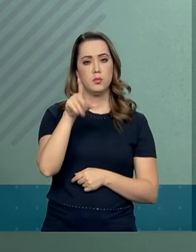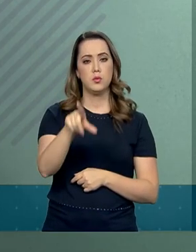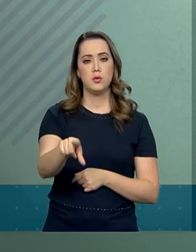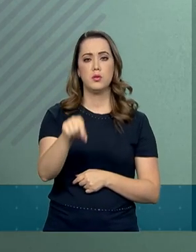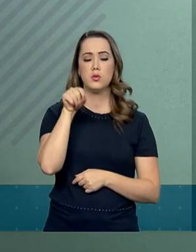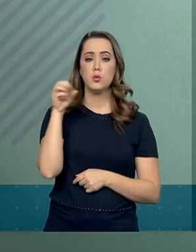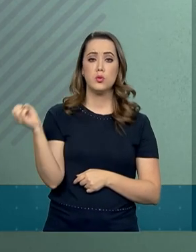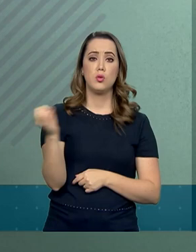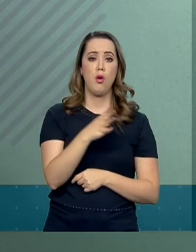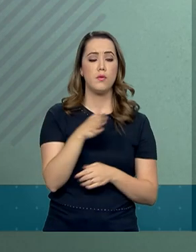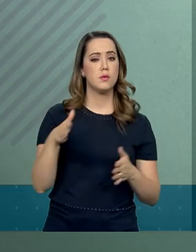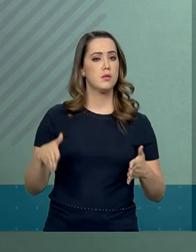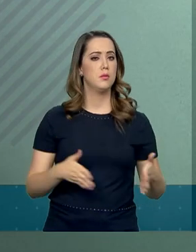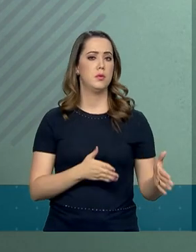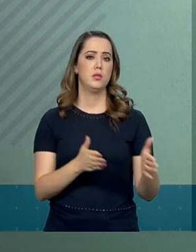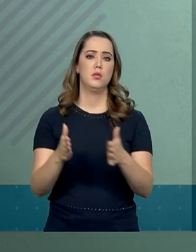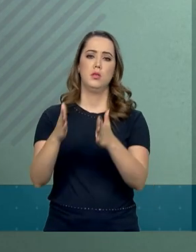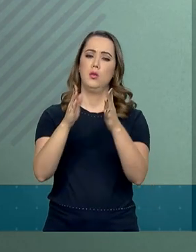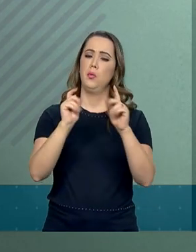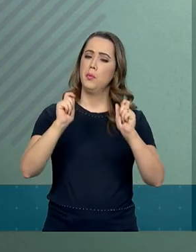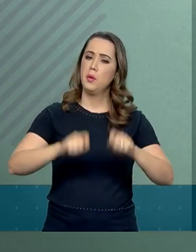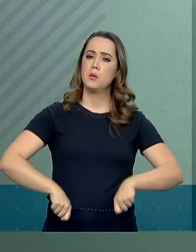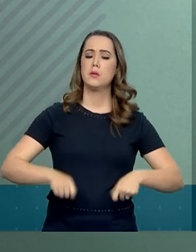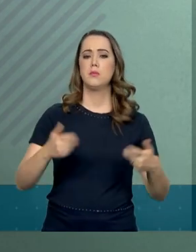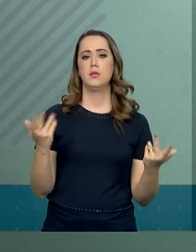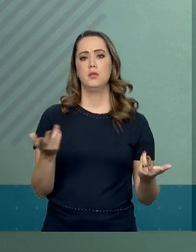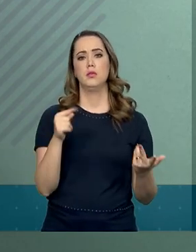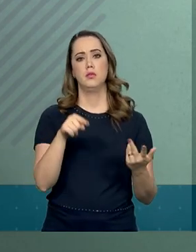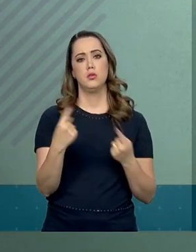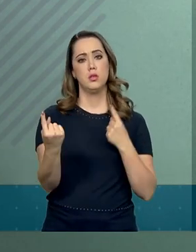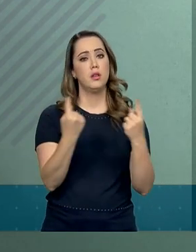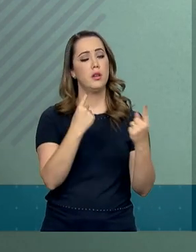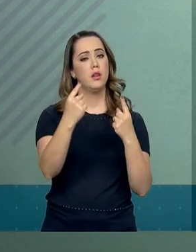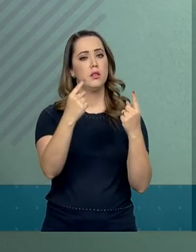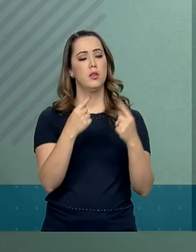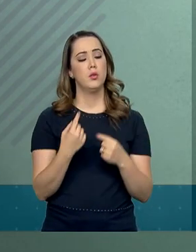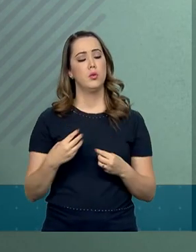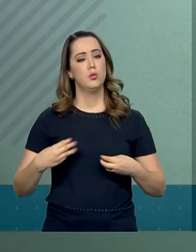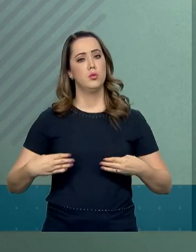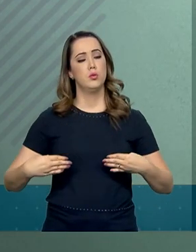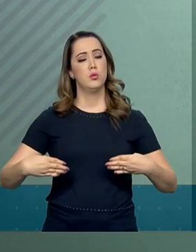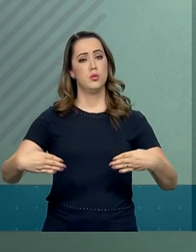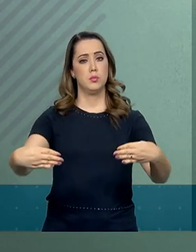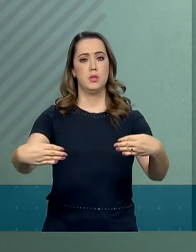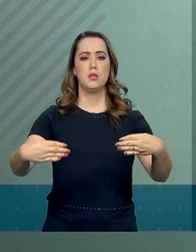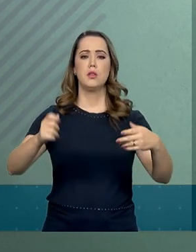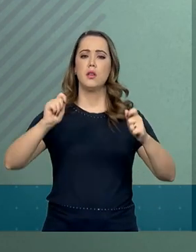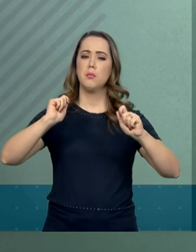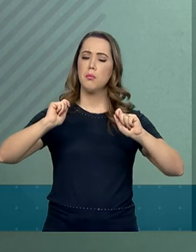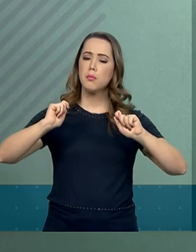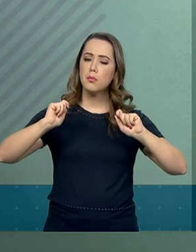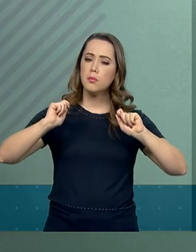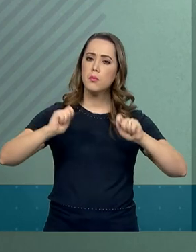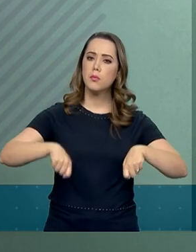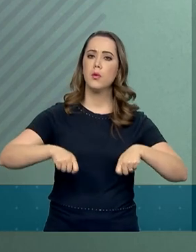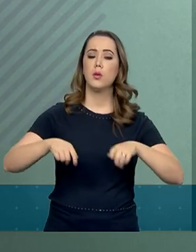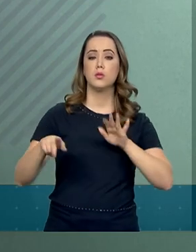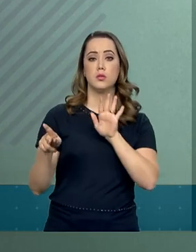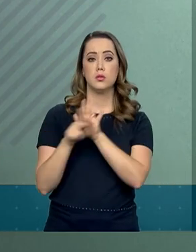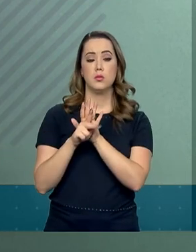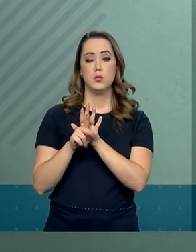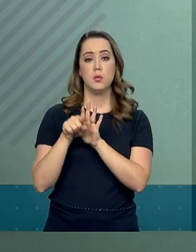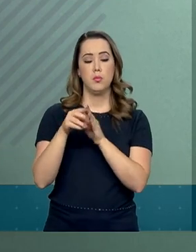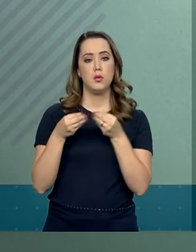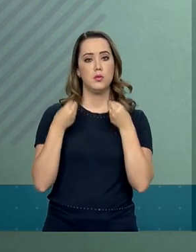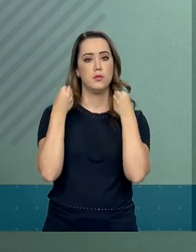novos rumos novas possibilidades que cada um desses ministérios possa abarcando as suas competências e